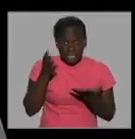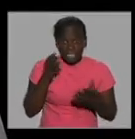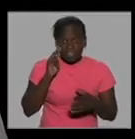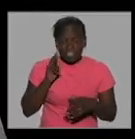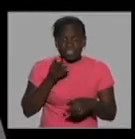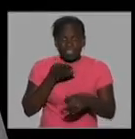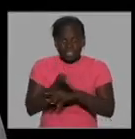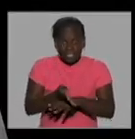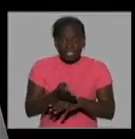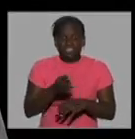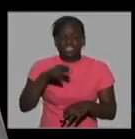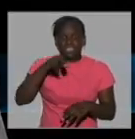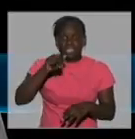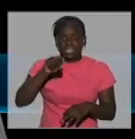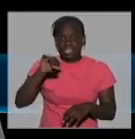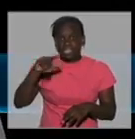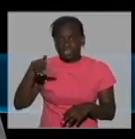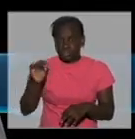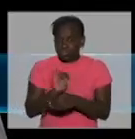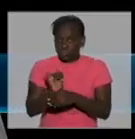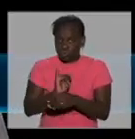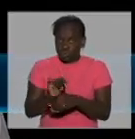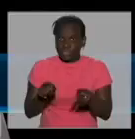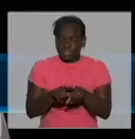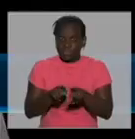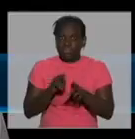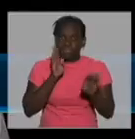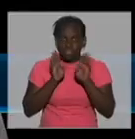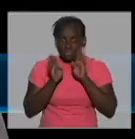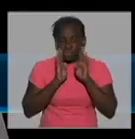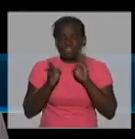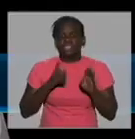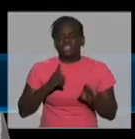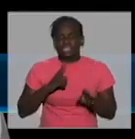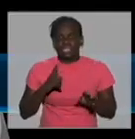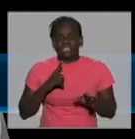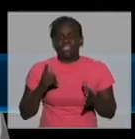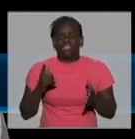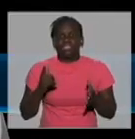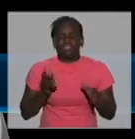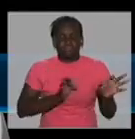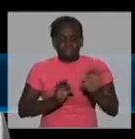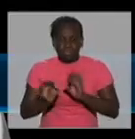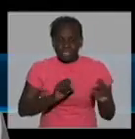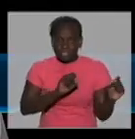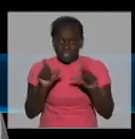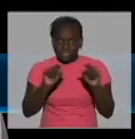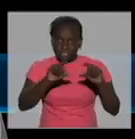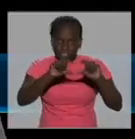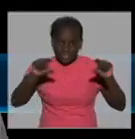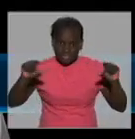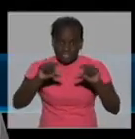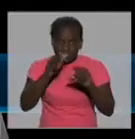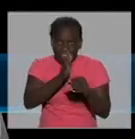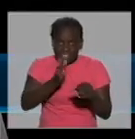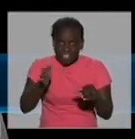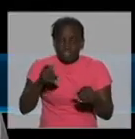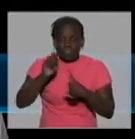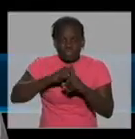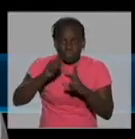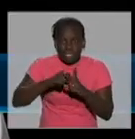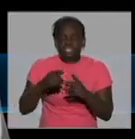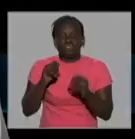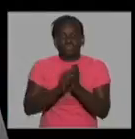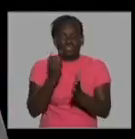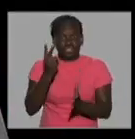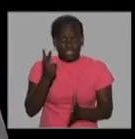curiosidade, procurar o nosso canal Nana e Nilo lá no YouTube. E o nosso Facebook também, que a gente está produzindo tirinhas. Todo